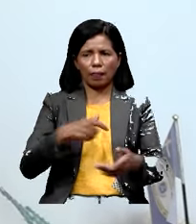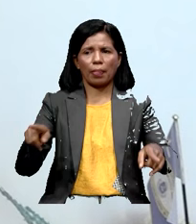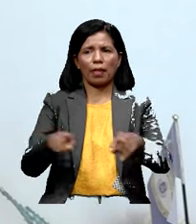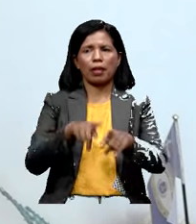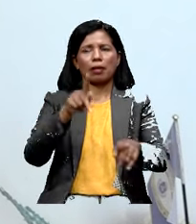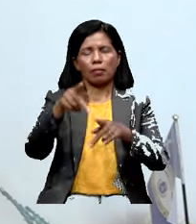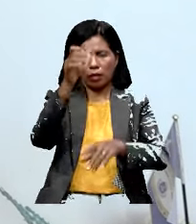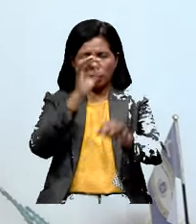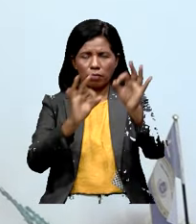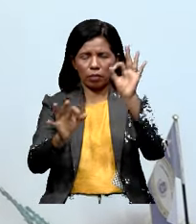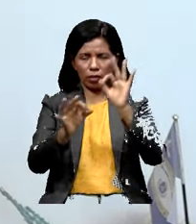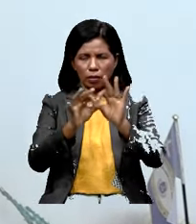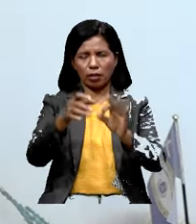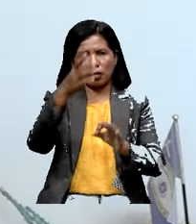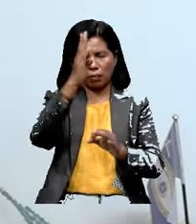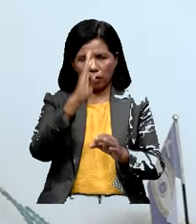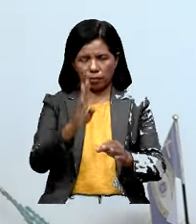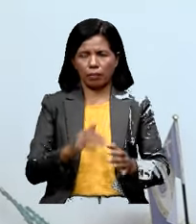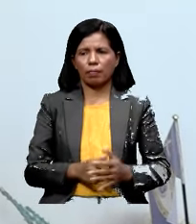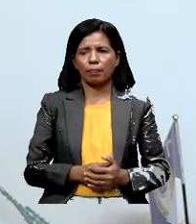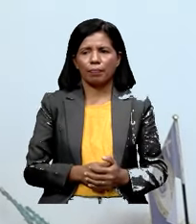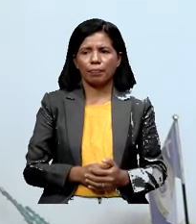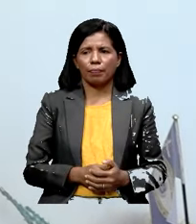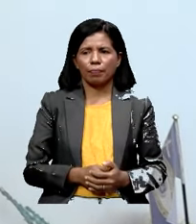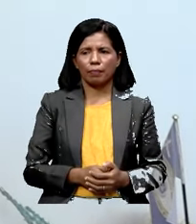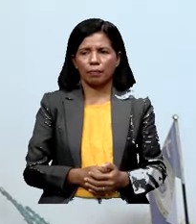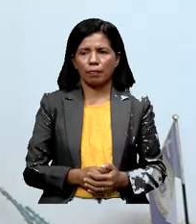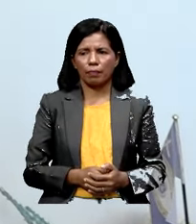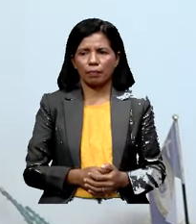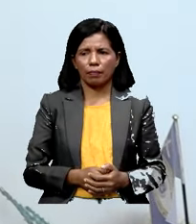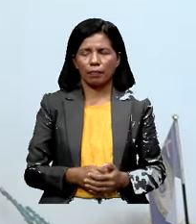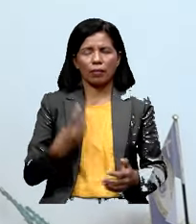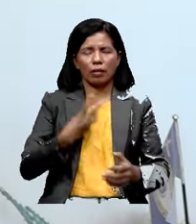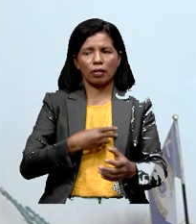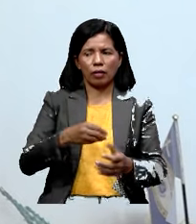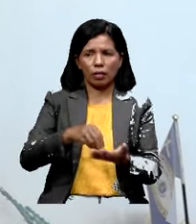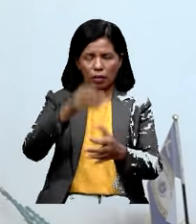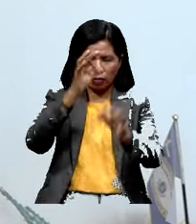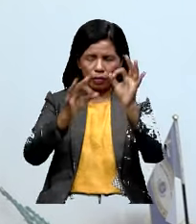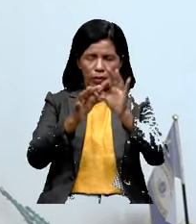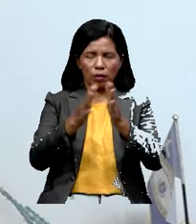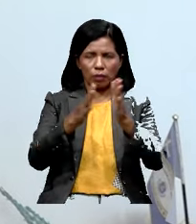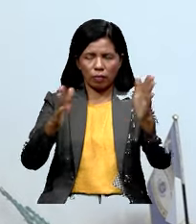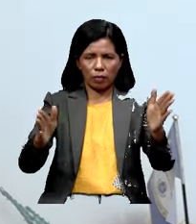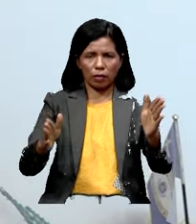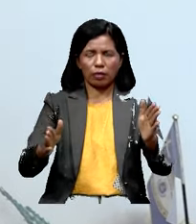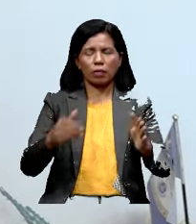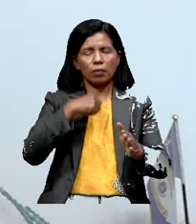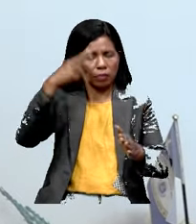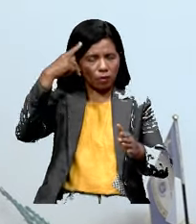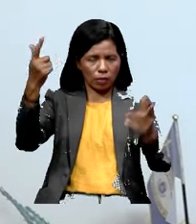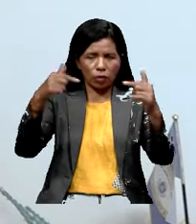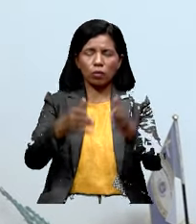nebe fier, vai a ia maroma. Então, ita confiança boa teves, ia mo papa mai, russa su politik